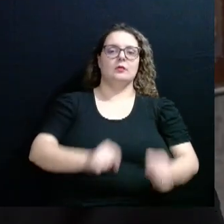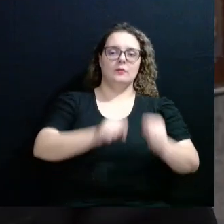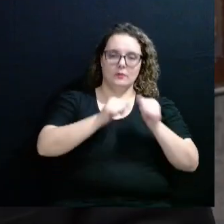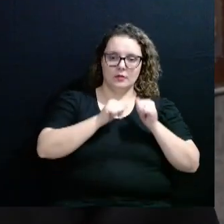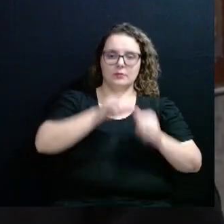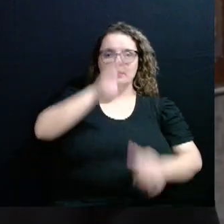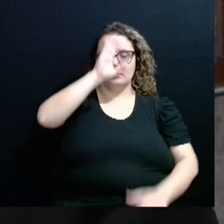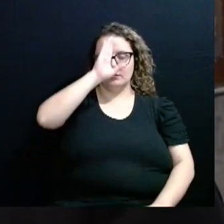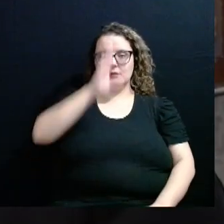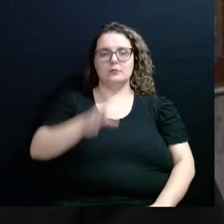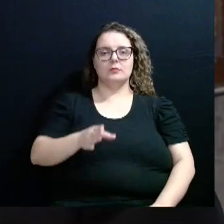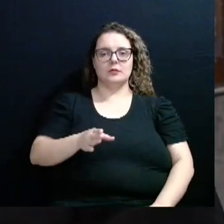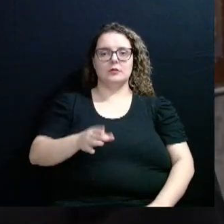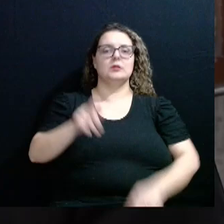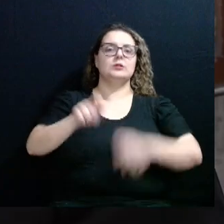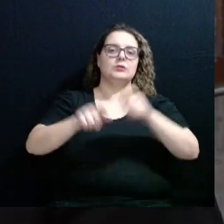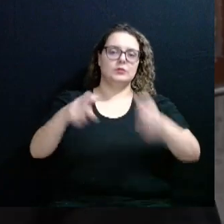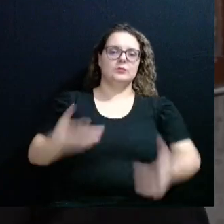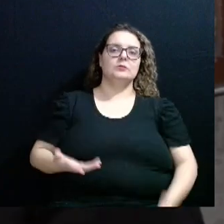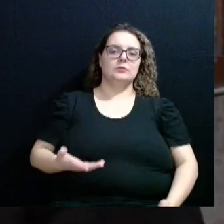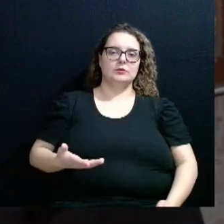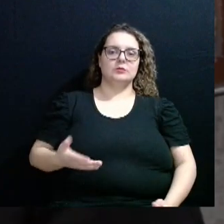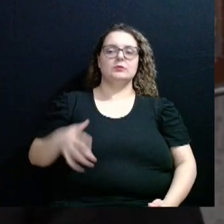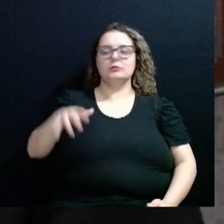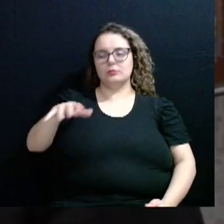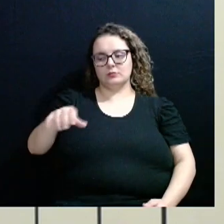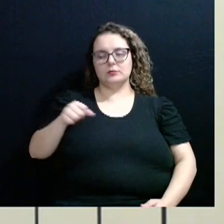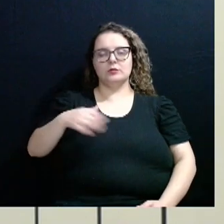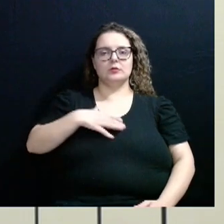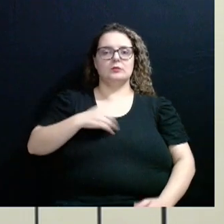aquelas pessoas que vão buscar os seus filhos nas escolas.